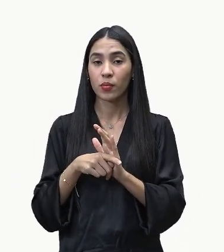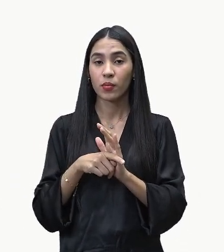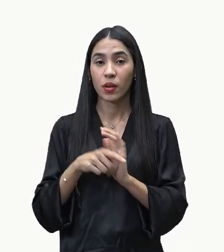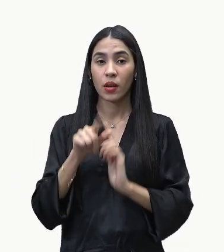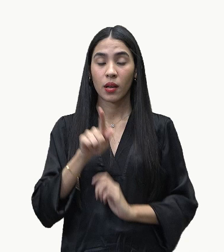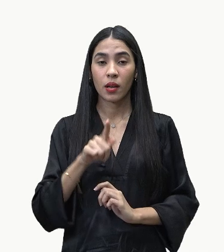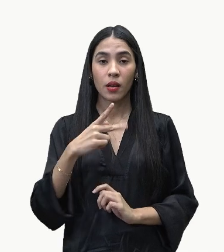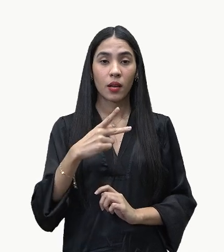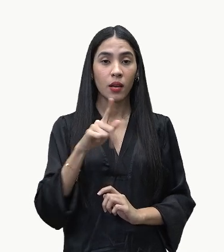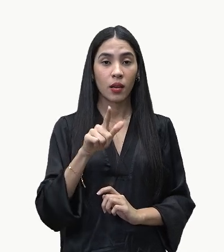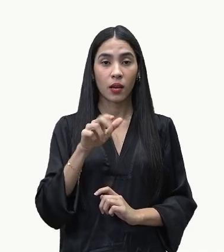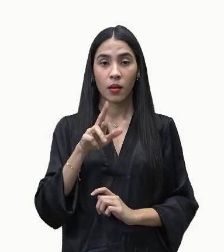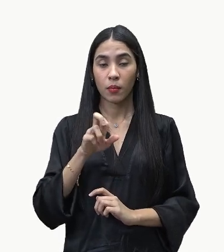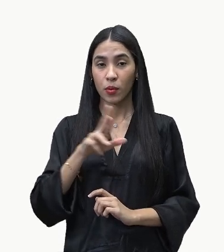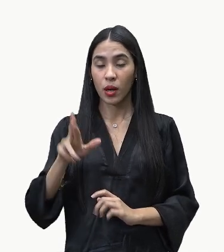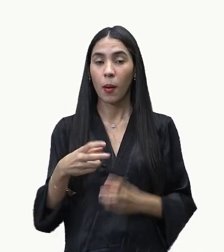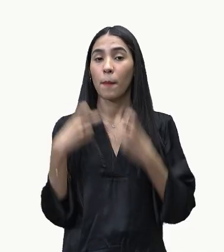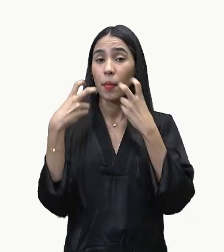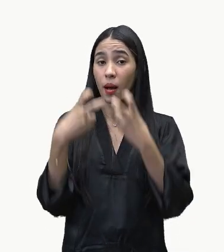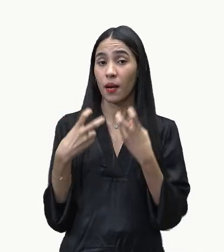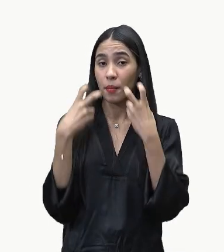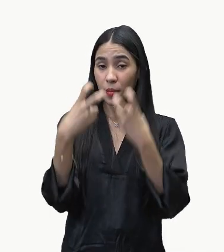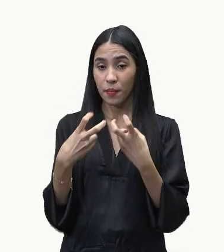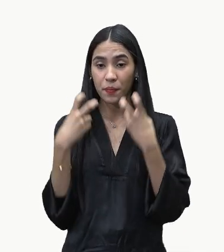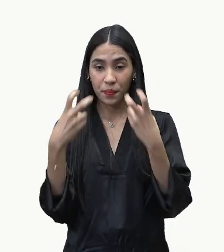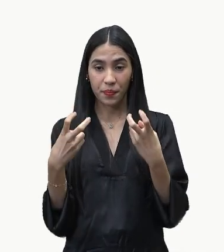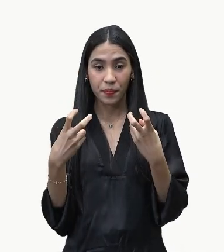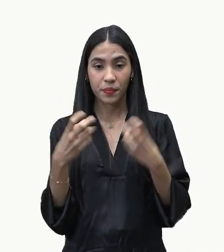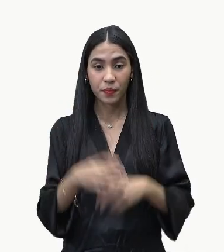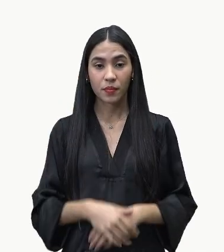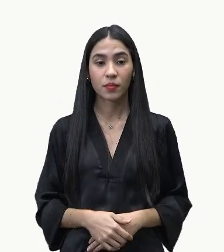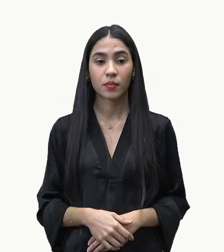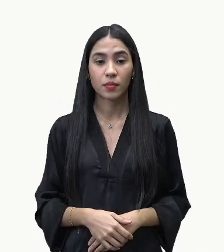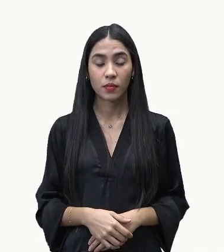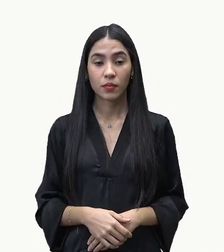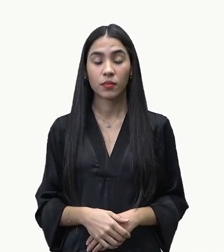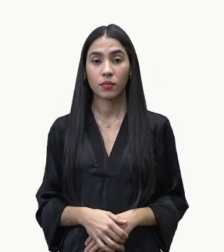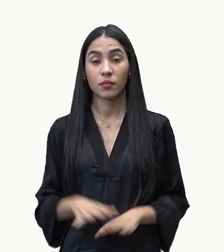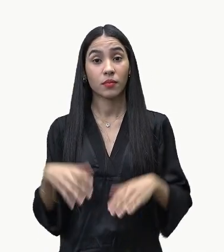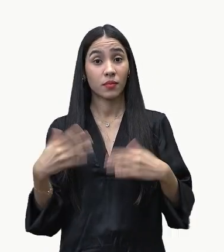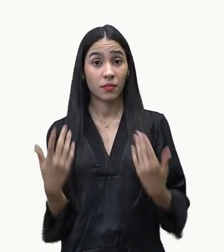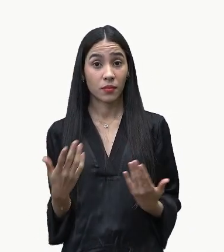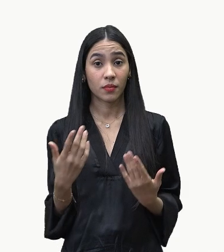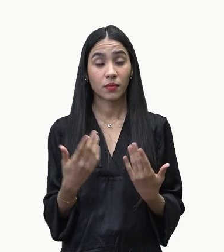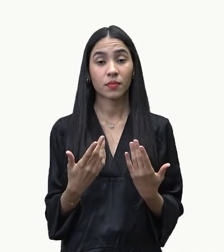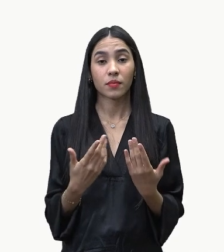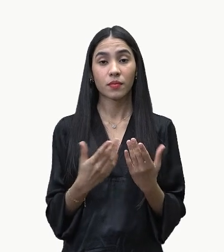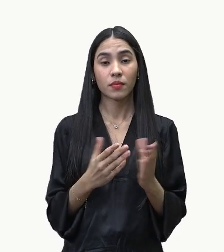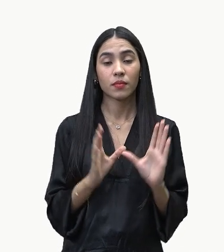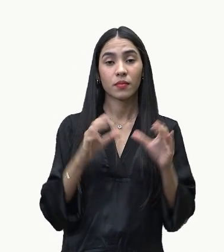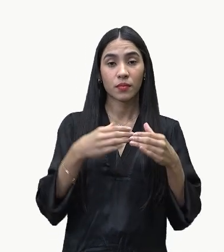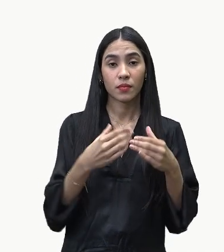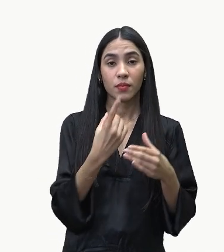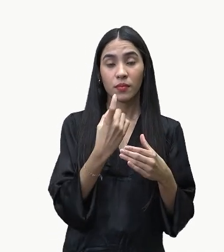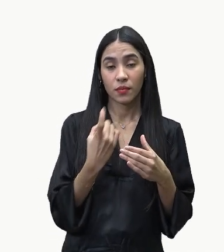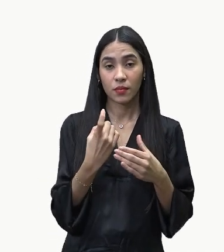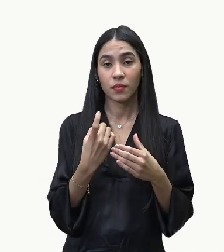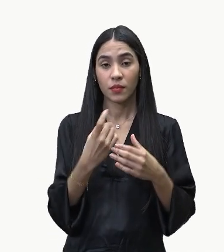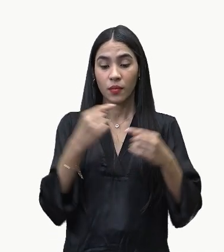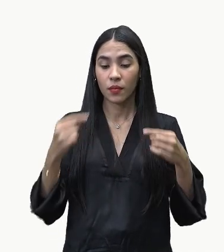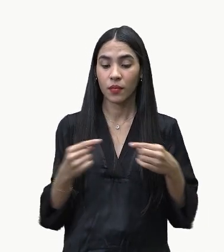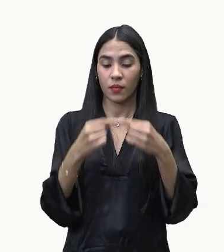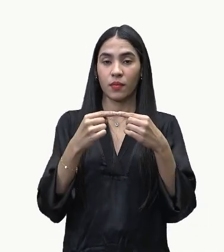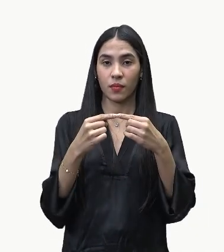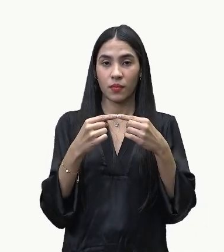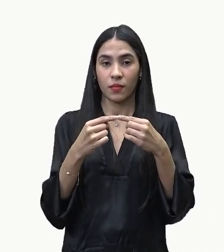Aquela multidão de pessoas estava gritando, eles gritavam, né? Então, singular com plural acontecendo aí